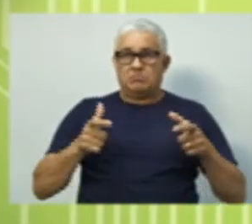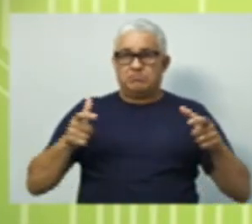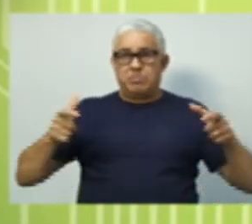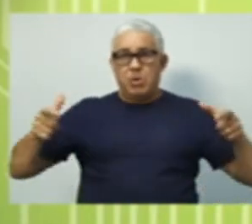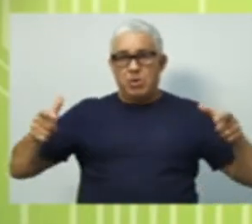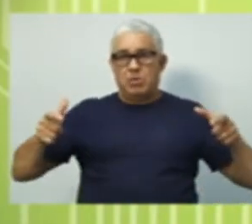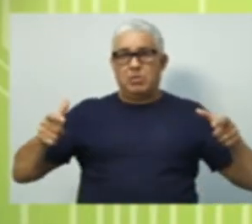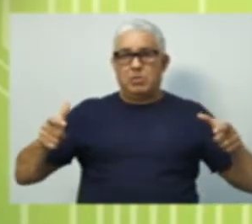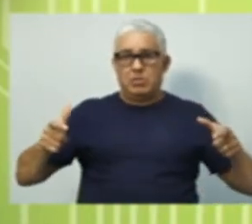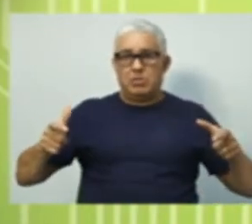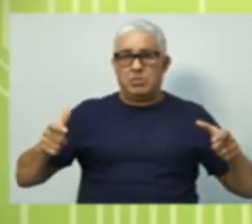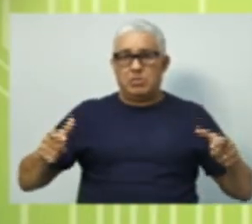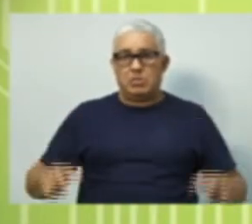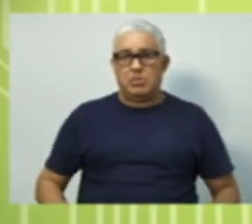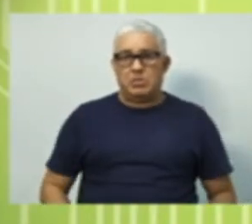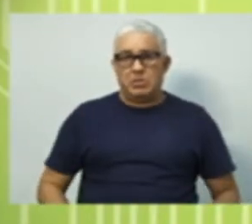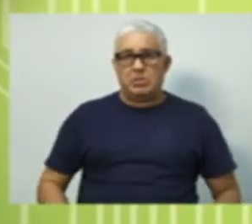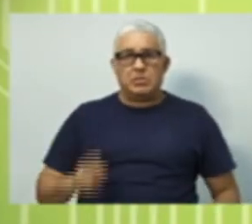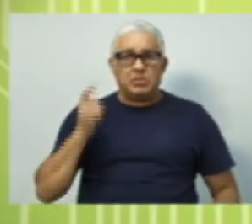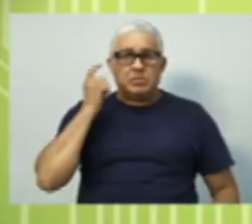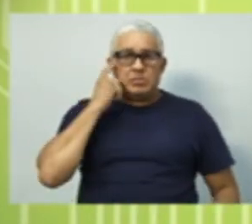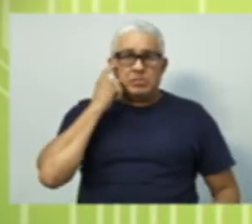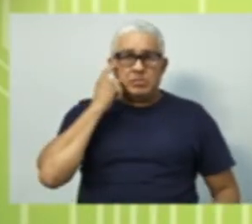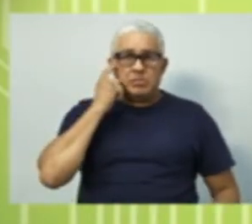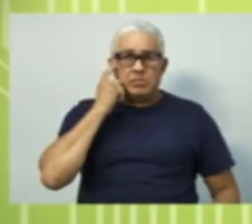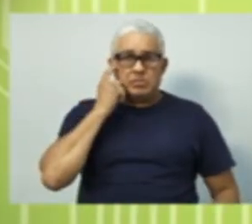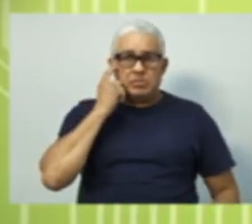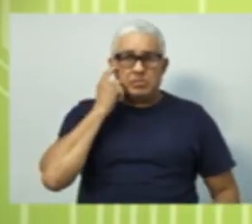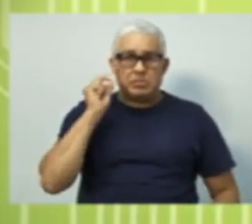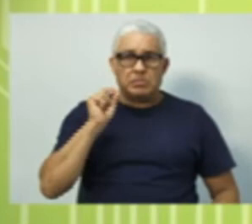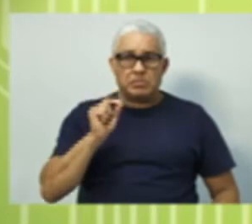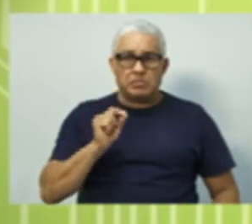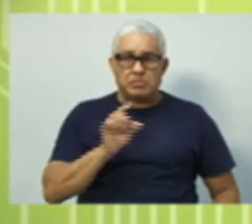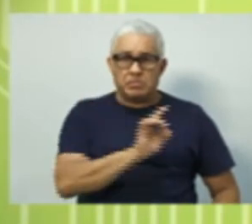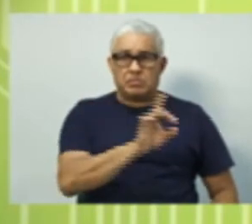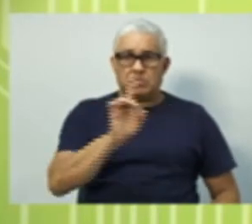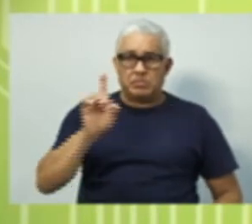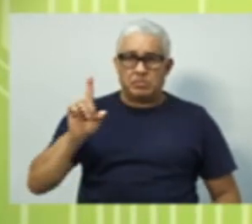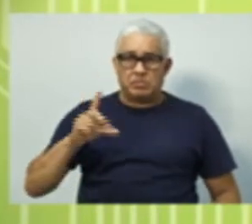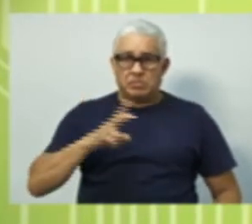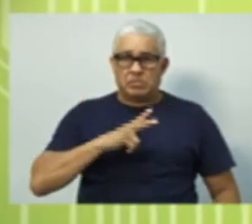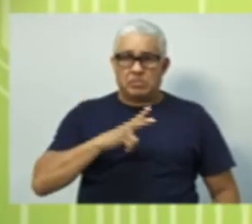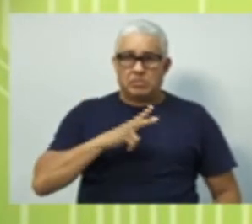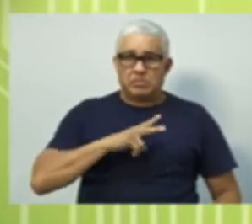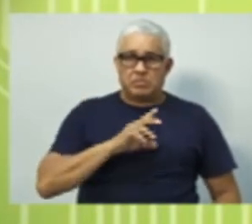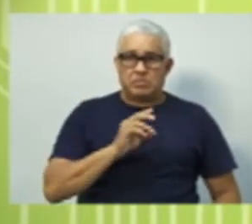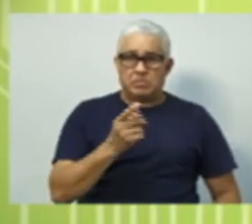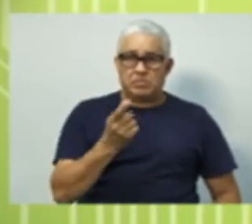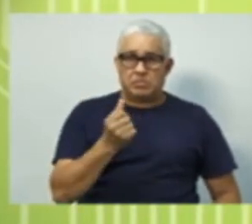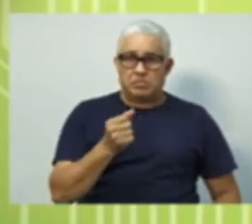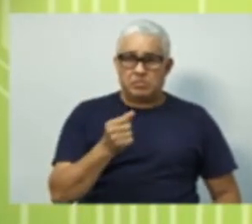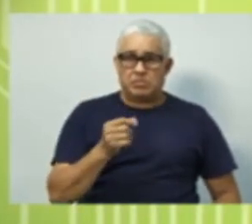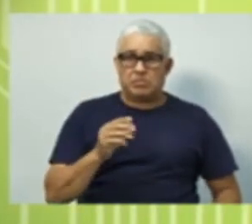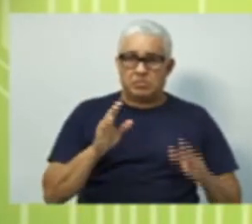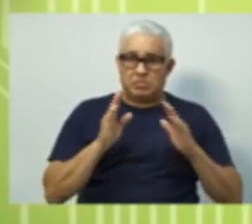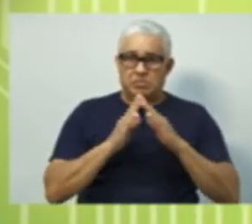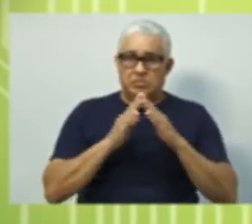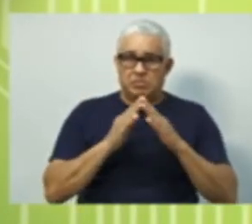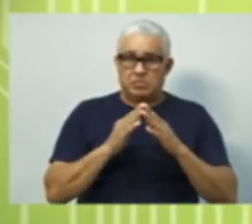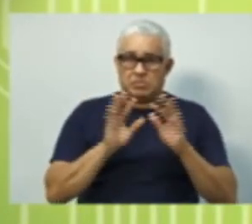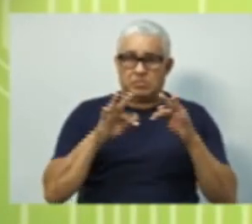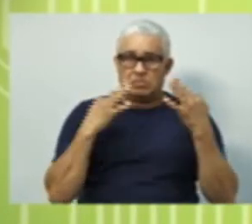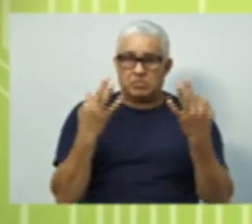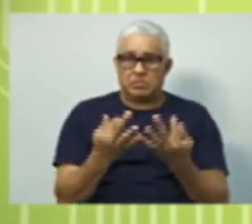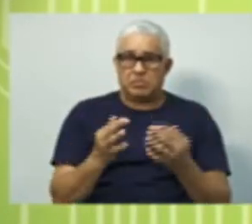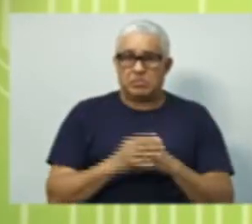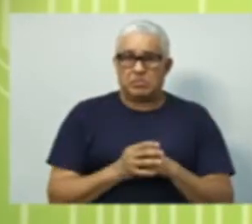mensalidade. Então, esses são o quê? Os custos fantasmas. Então, fique esperto com isso. Então, o planejamento tem que ser muito bem